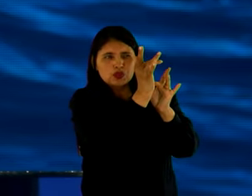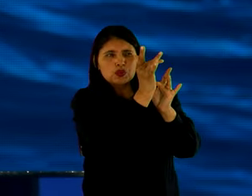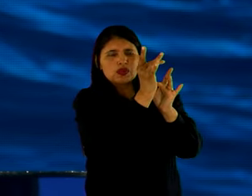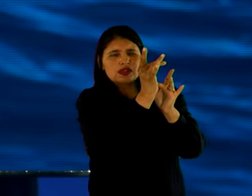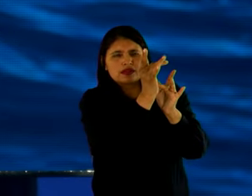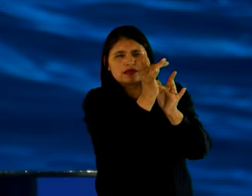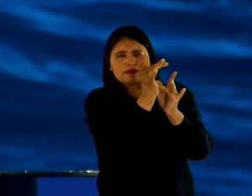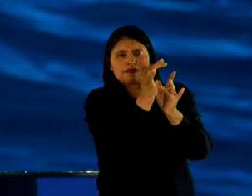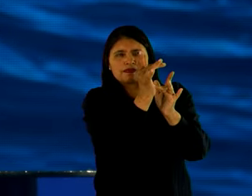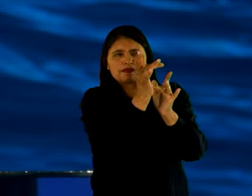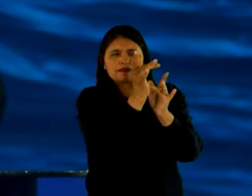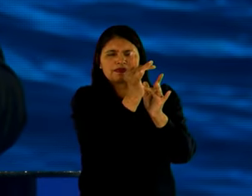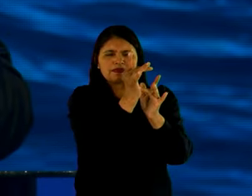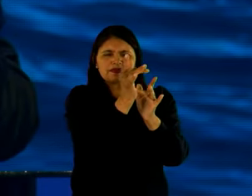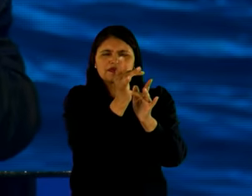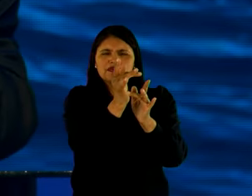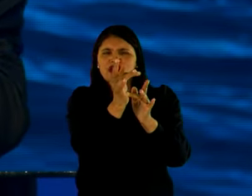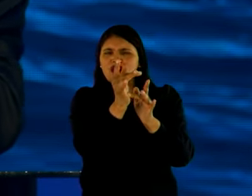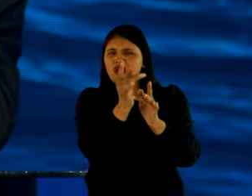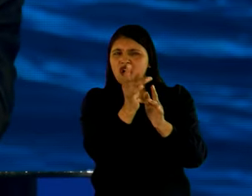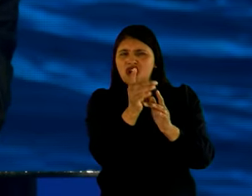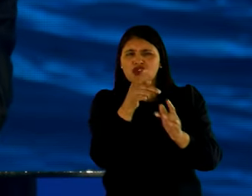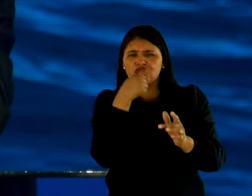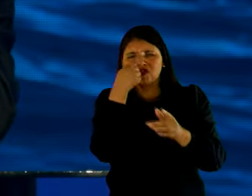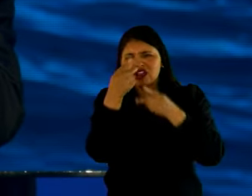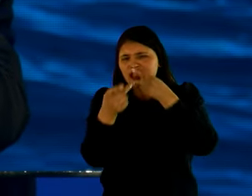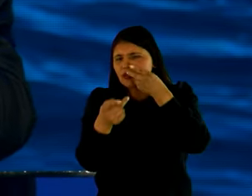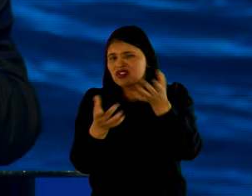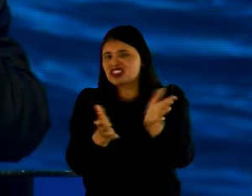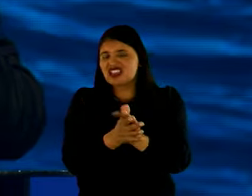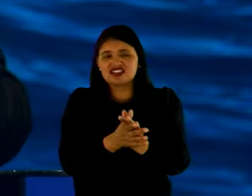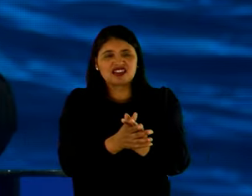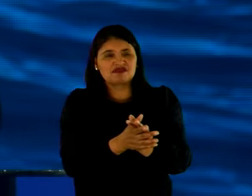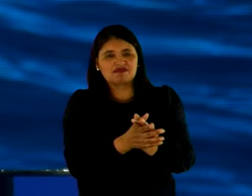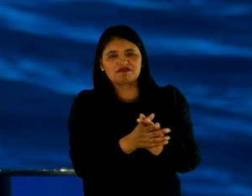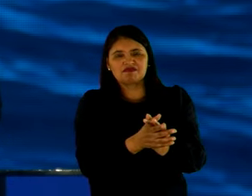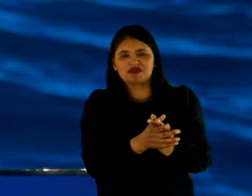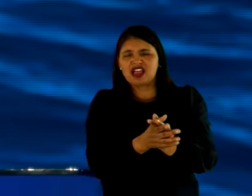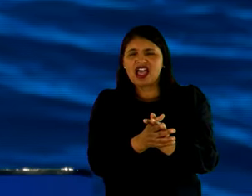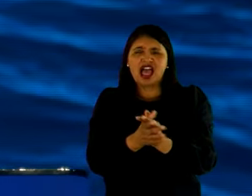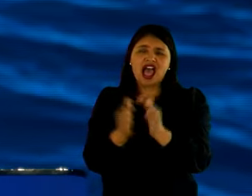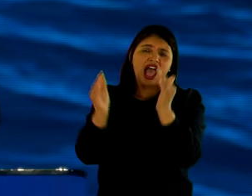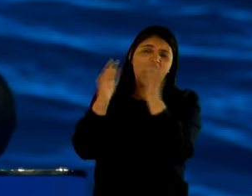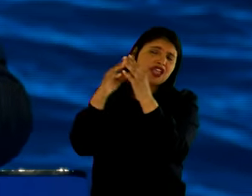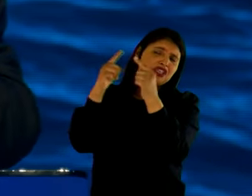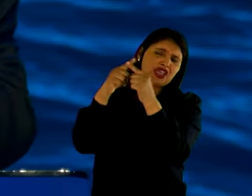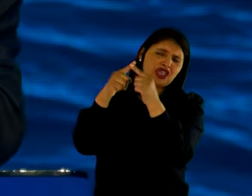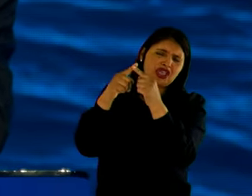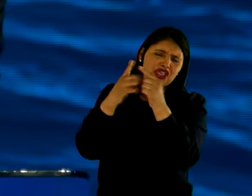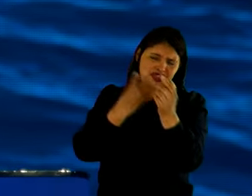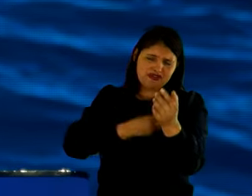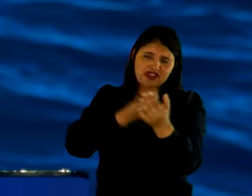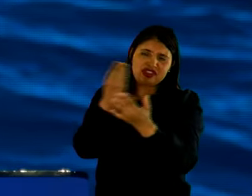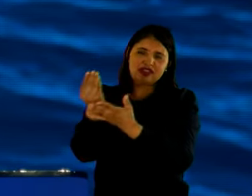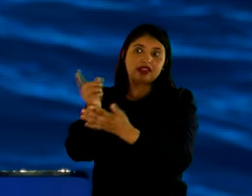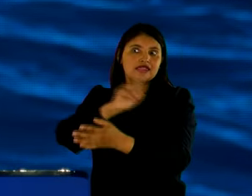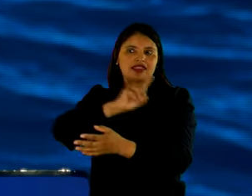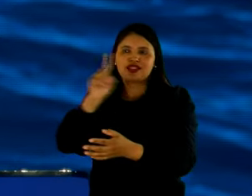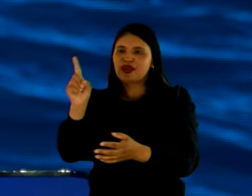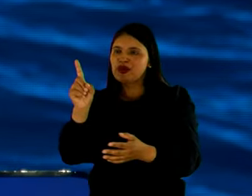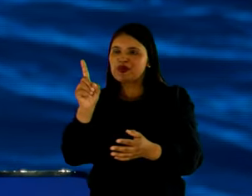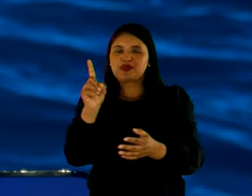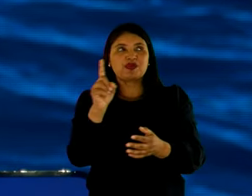dizendo. Eu não estou falando para você entregar sua vida a uma denominação, uma placa de igreja, mas para você entregar a